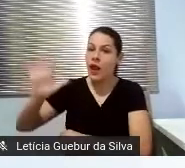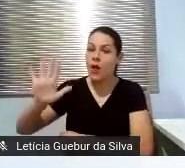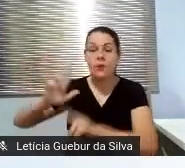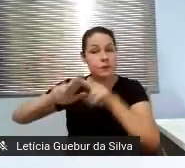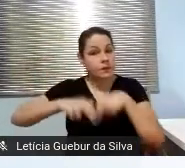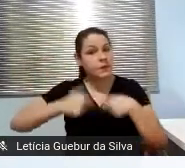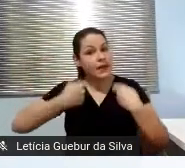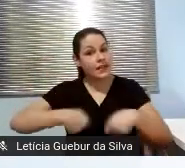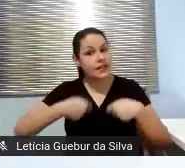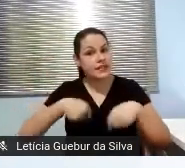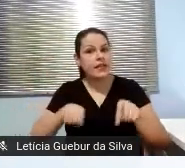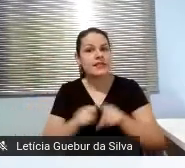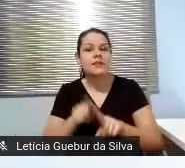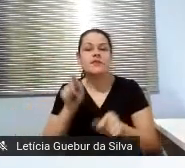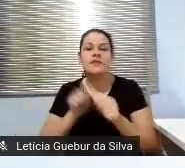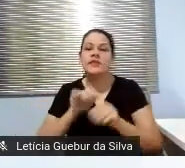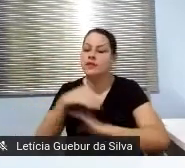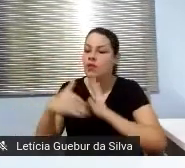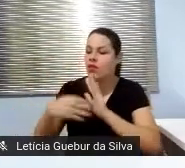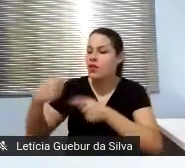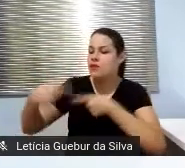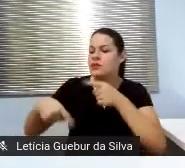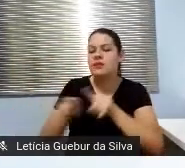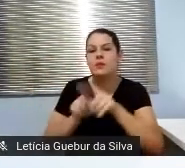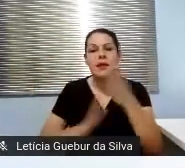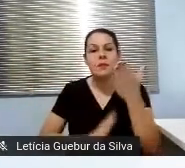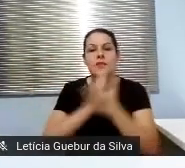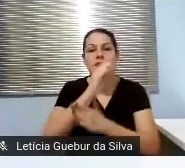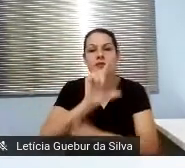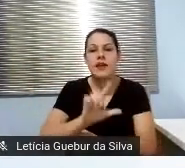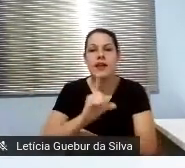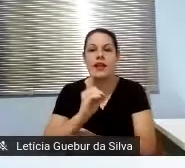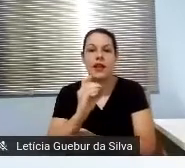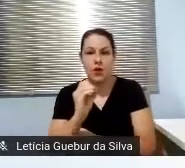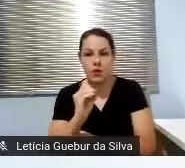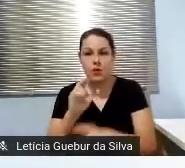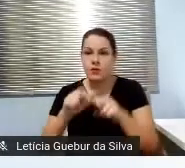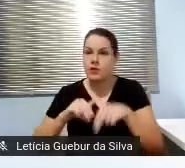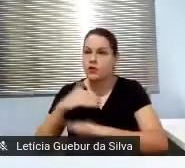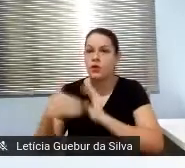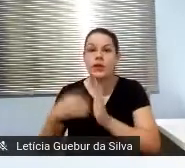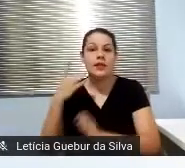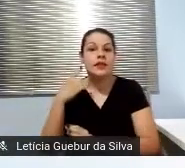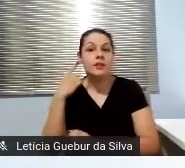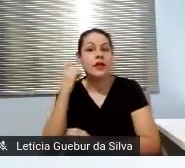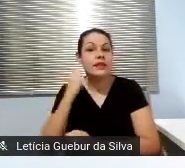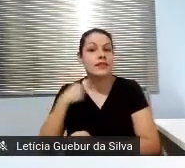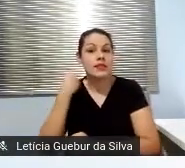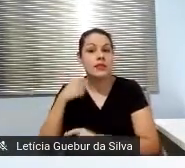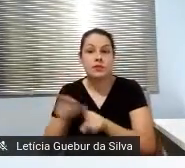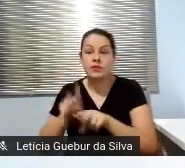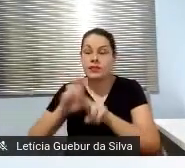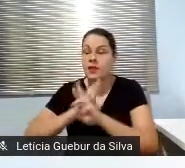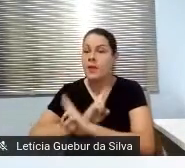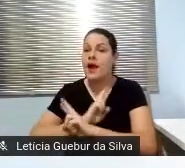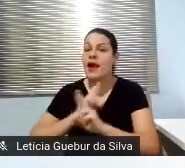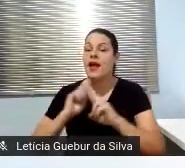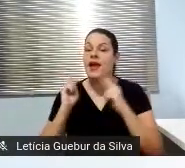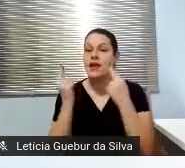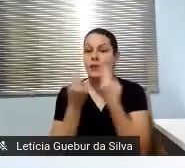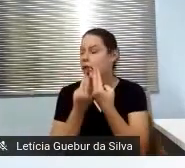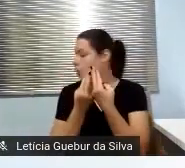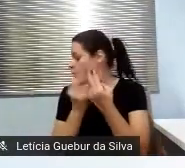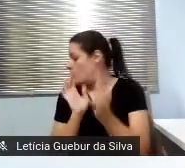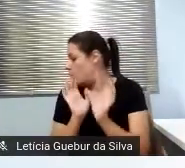obviamente, da discussão e aprovação da LDO, e por isso os deputados e senadores, é a reunião conjunta do Congresso Nacional,